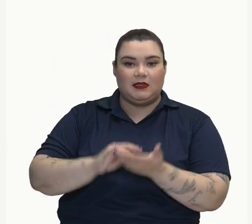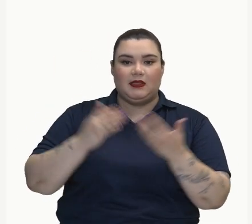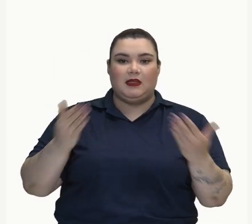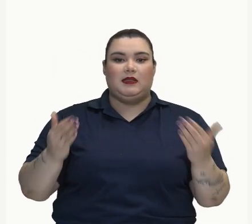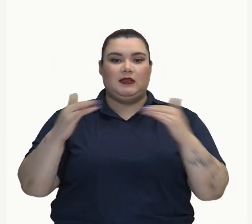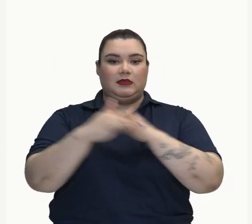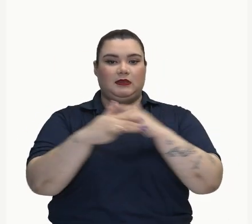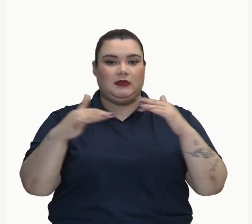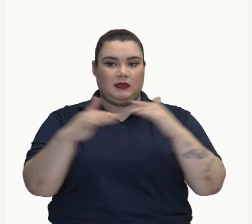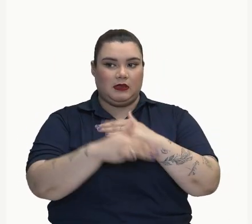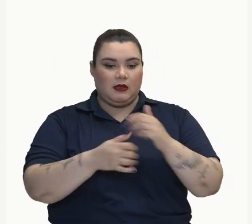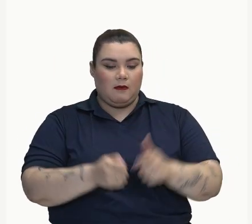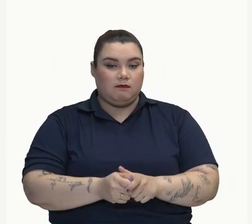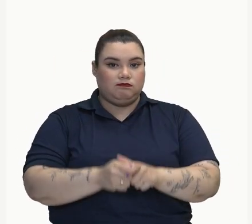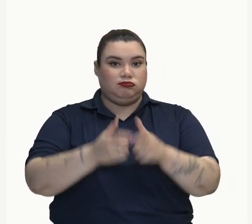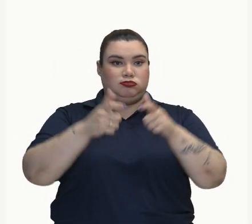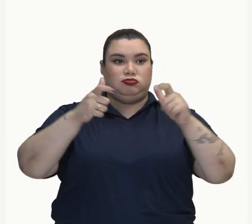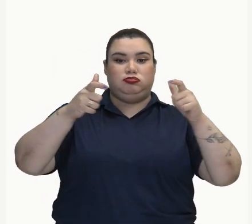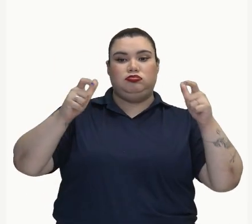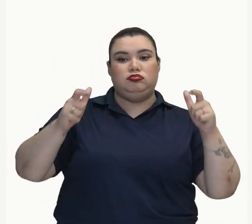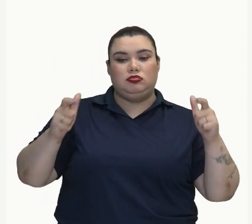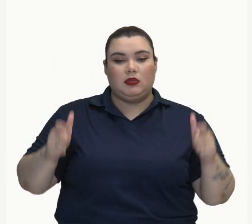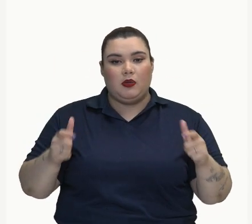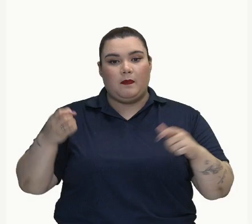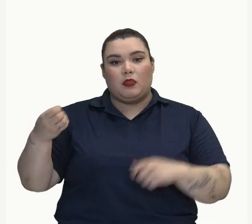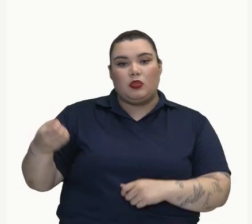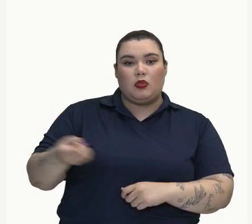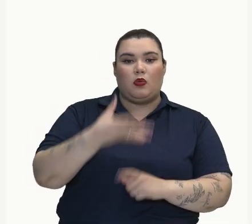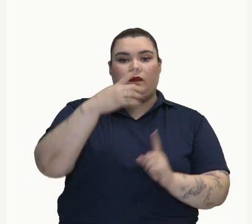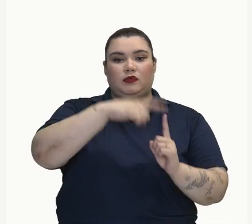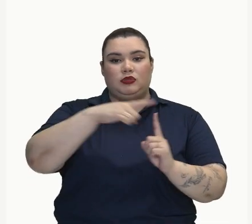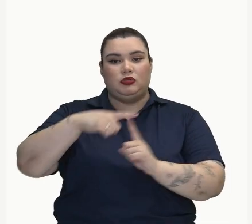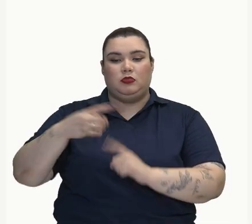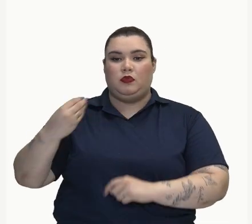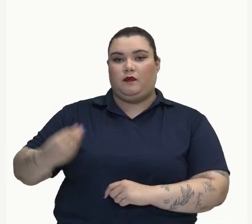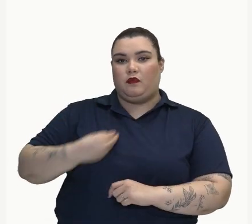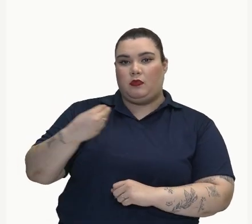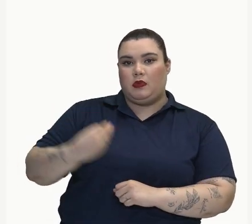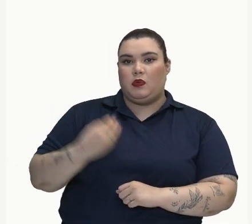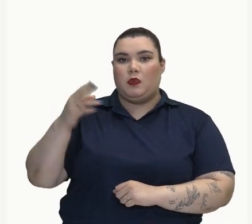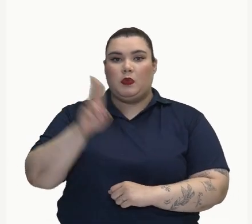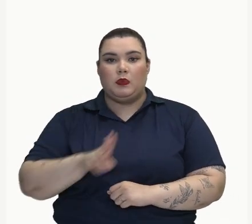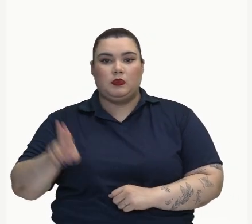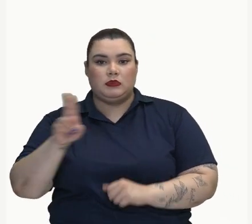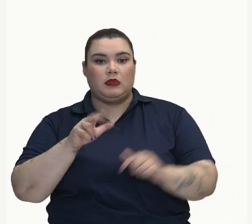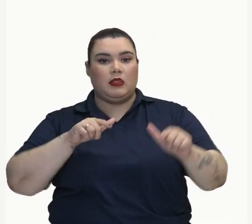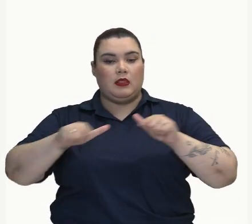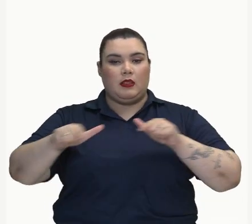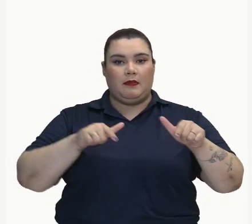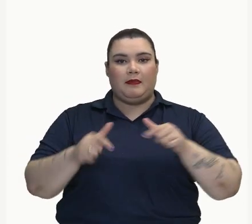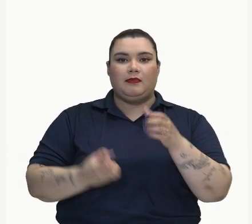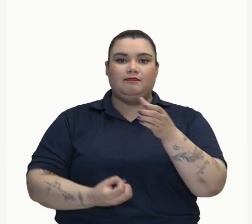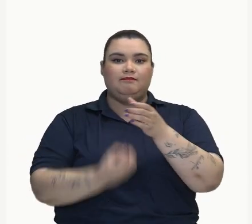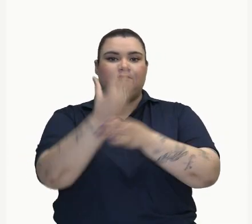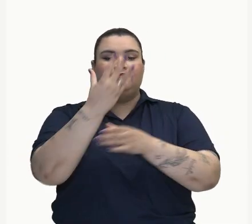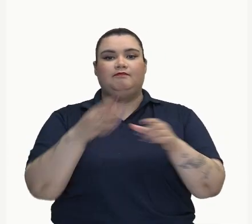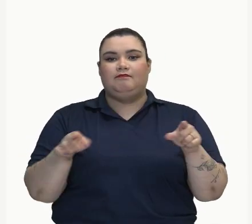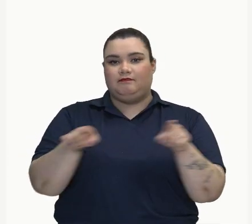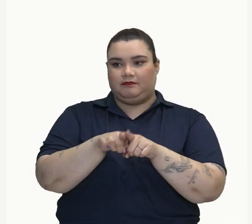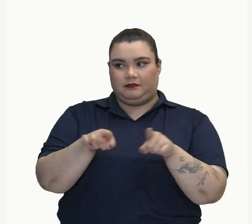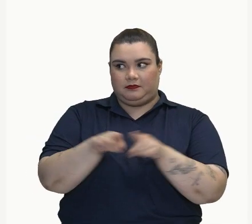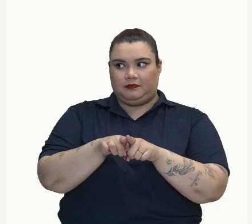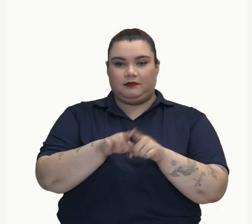cidades cresceram e novas formas de morar, consumir e trabalhar